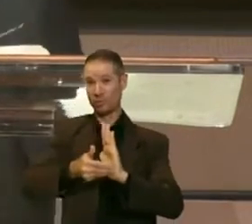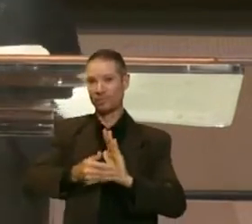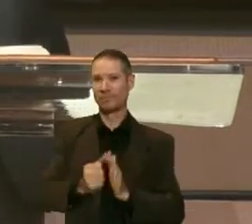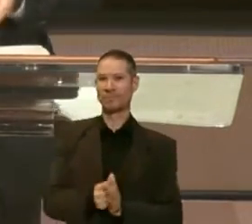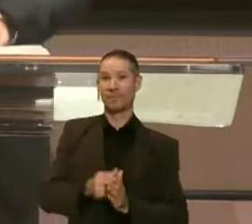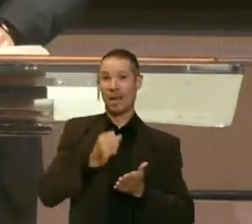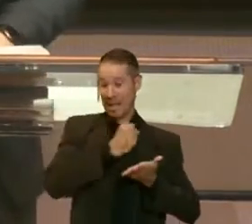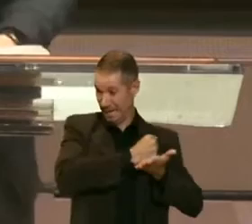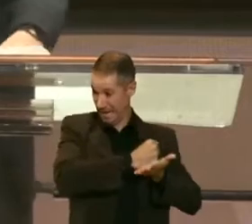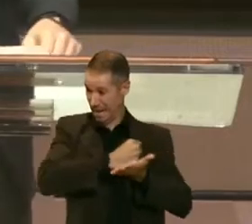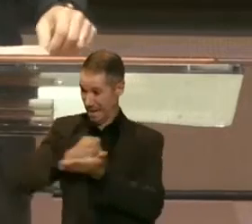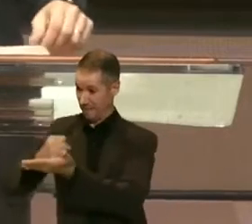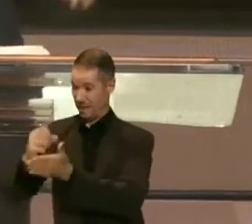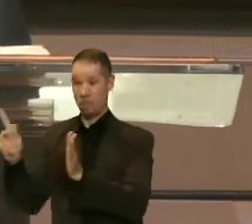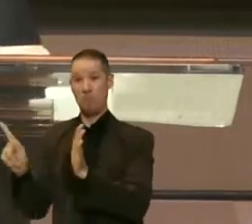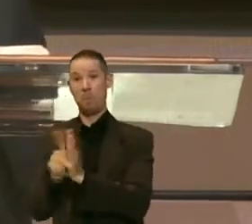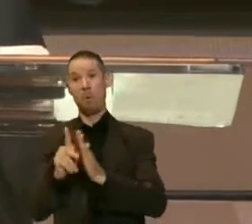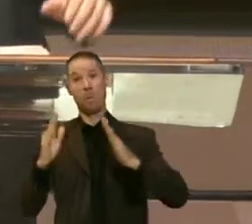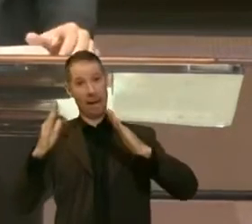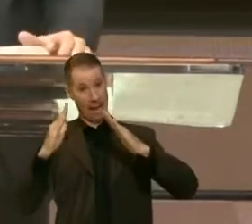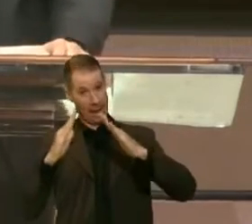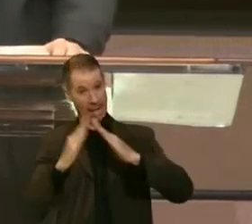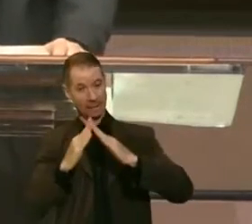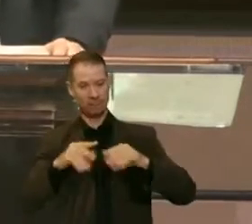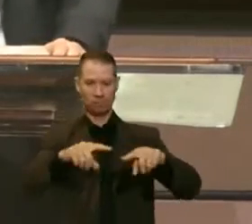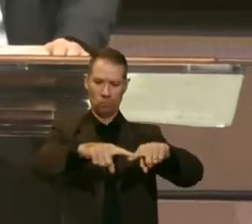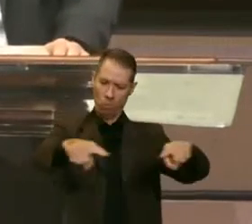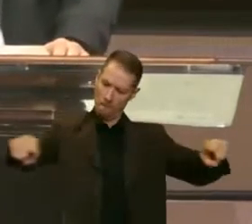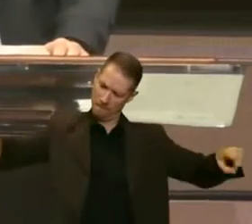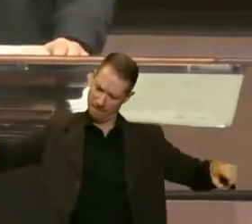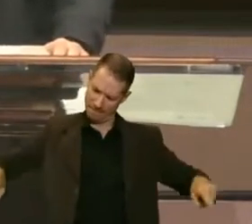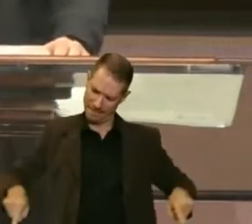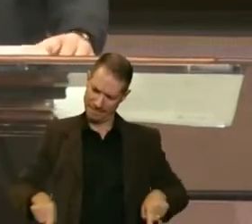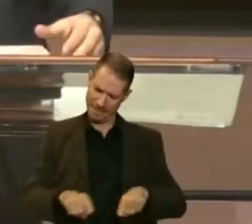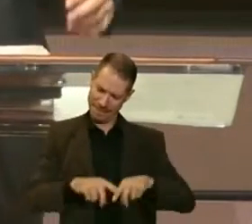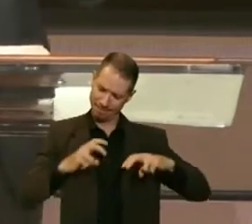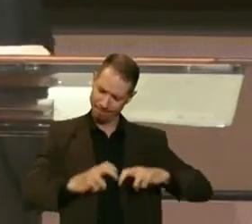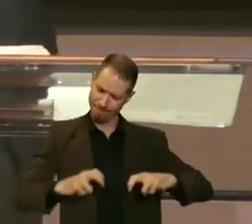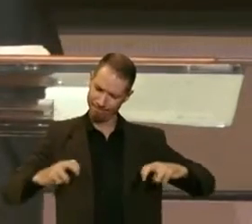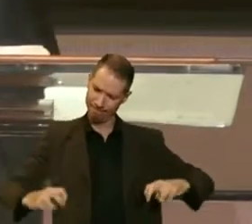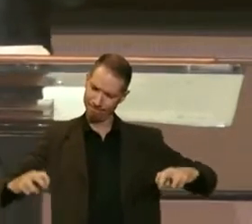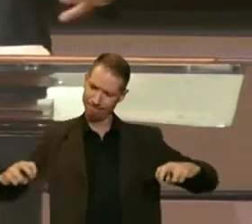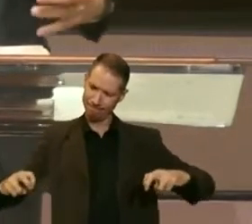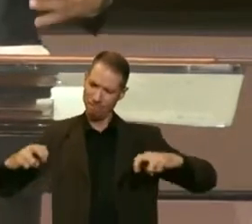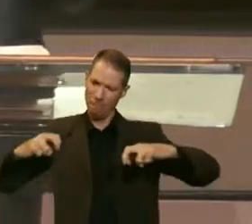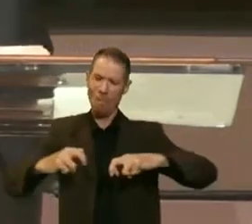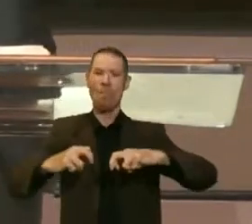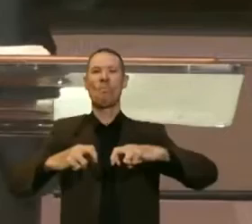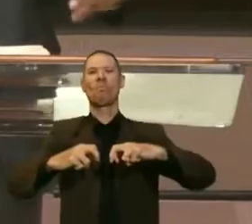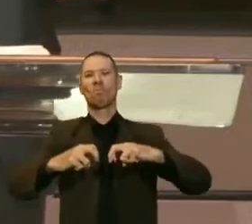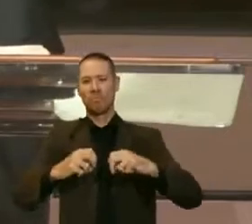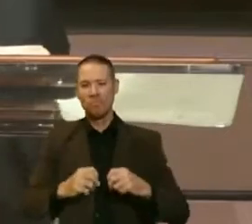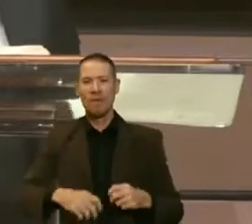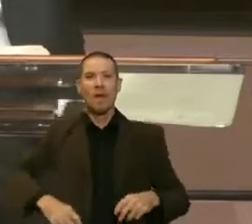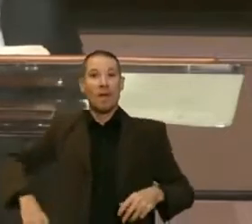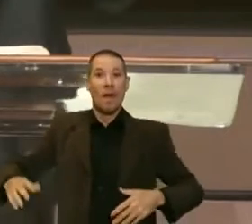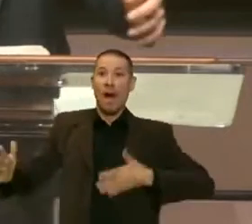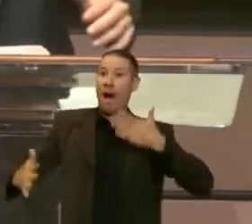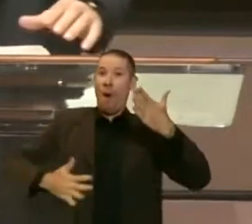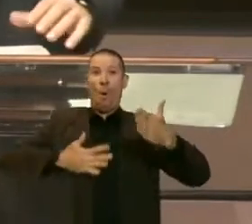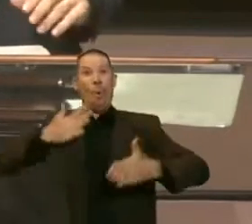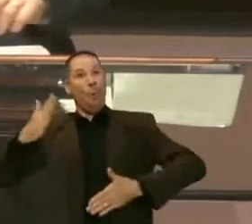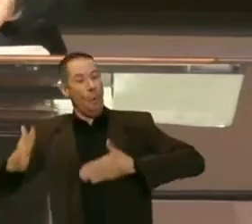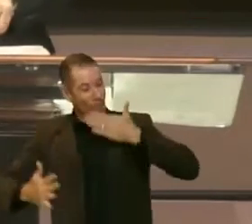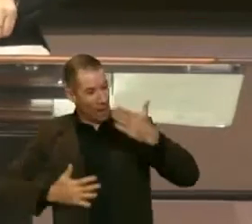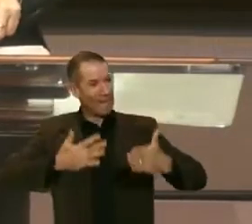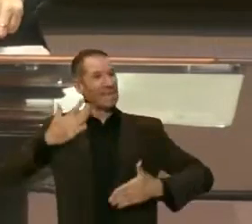sua própria casa, lhe pôs à mesa, e com todos os seus manifestava grande